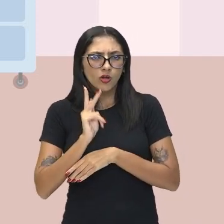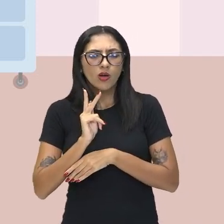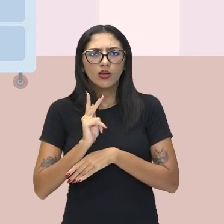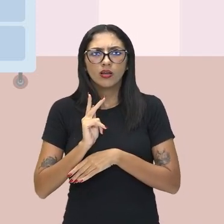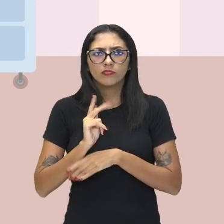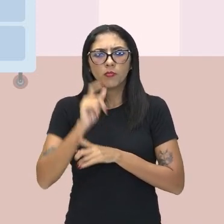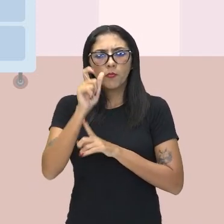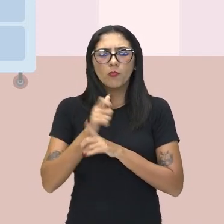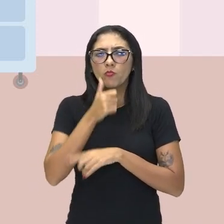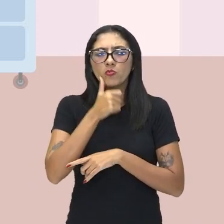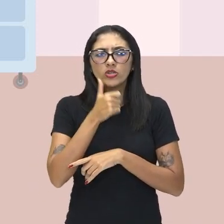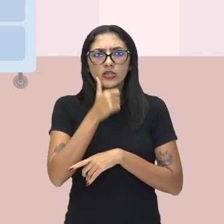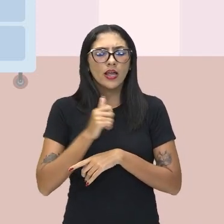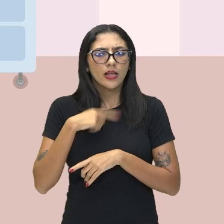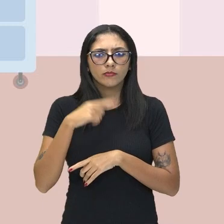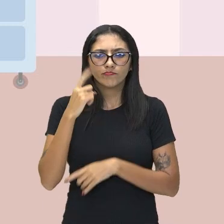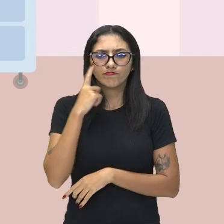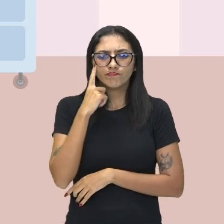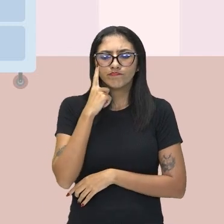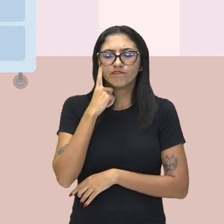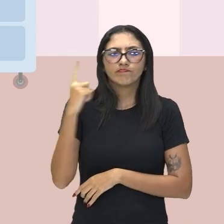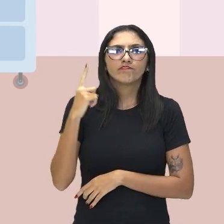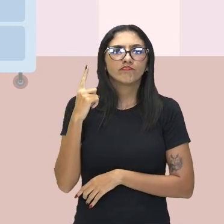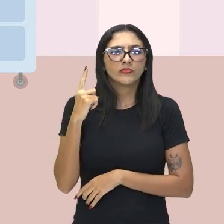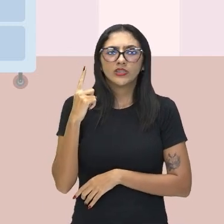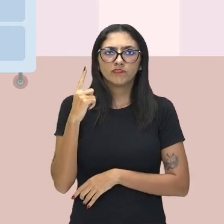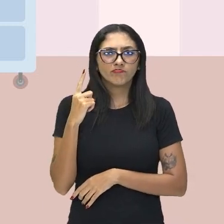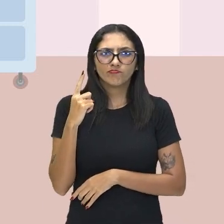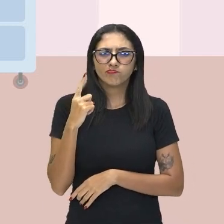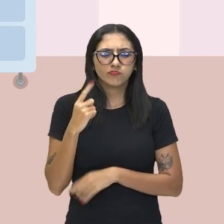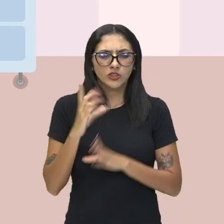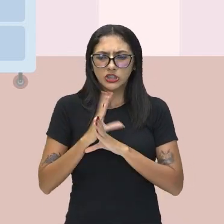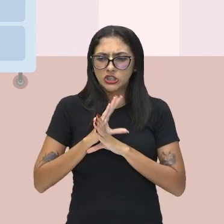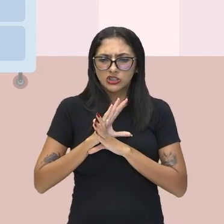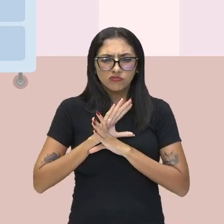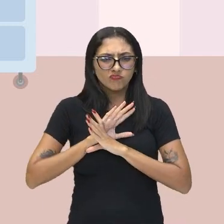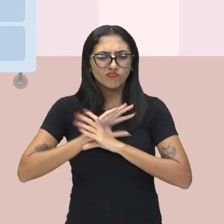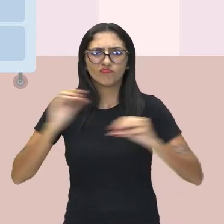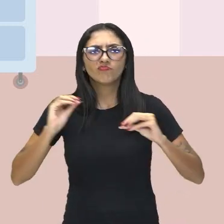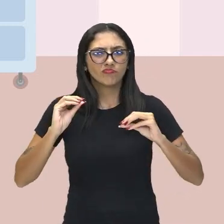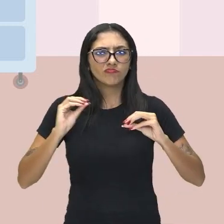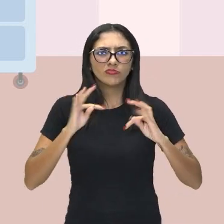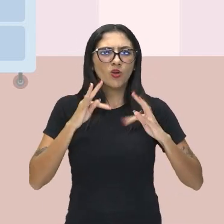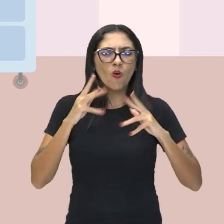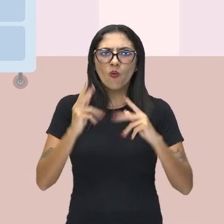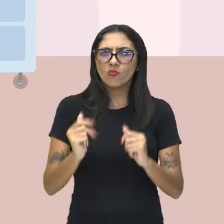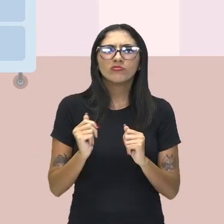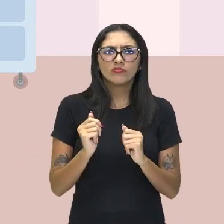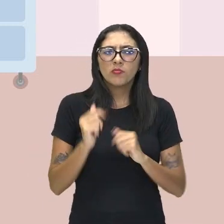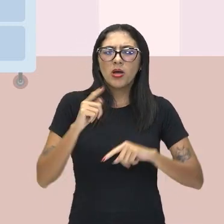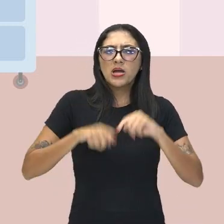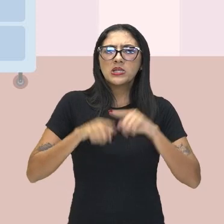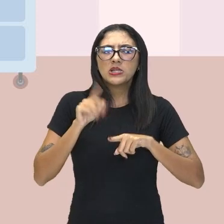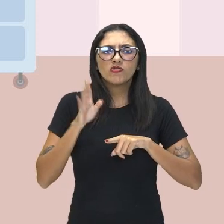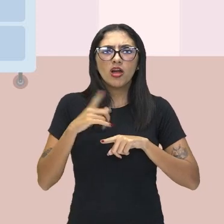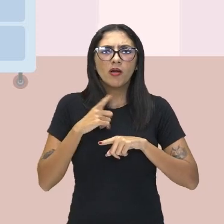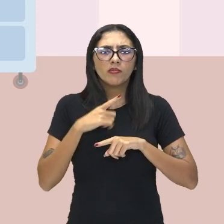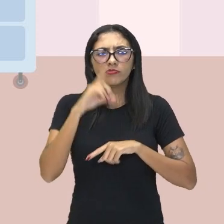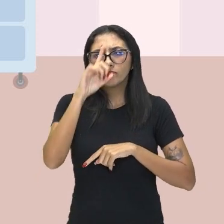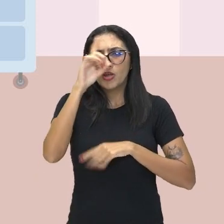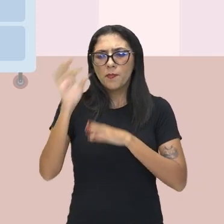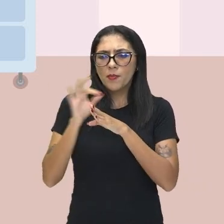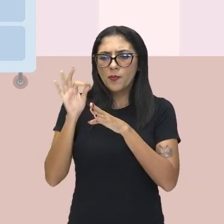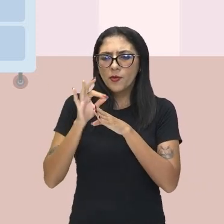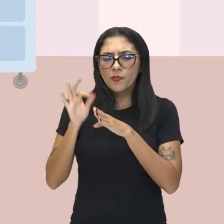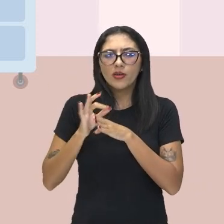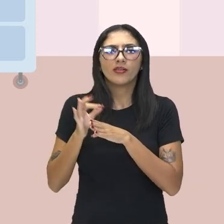a iniciativa de desfazer todos os bens que tinha tecido, né, até o companheiro ela desteceu. A partir daí,